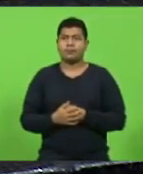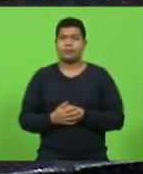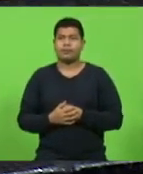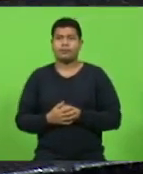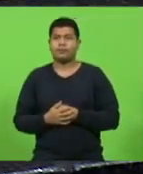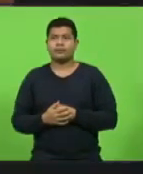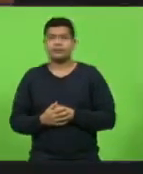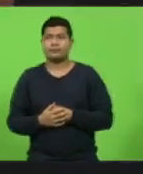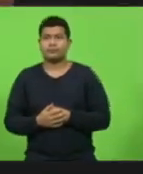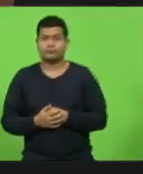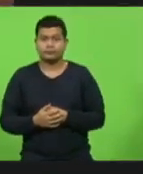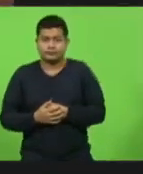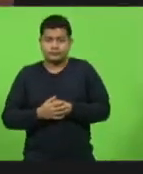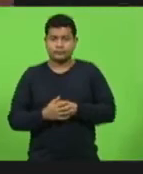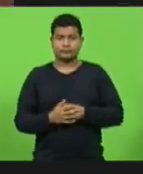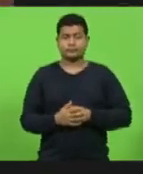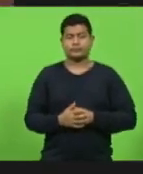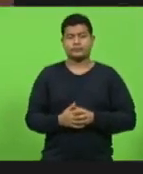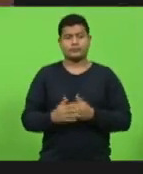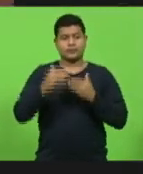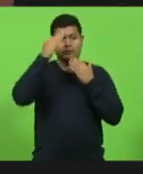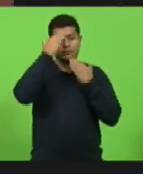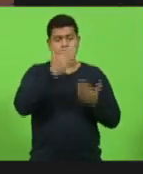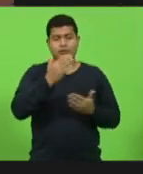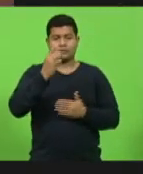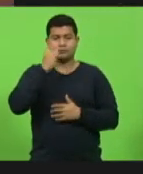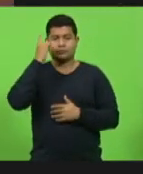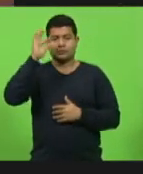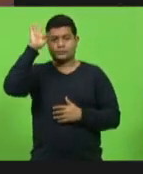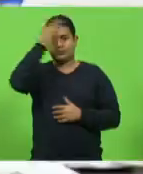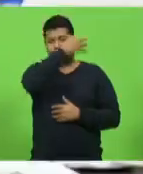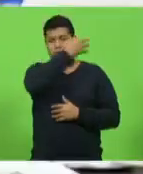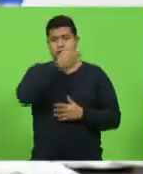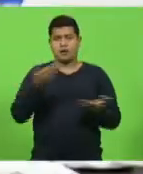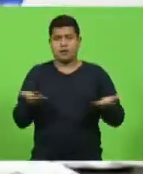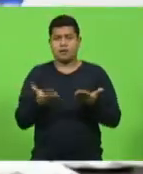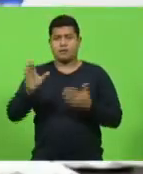Pois não, Vossa Excelência, concluiu. Muito obrigado, deputado Fabiano da Luz. Tem a palavra o desembargador Luiz Antônio.